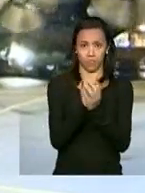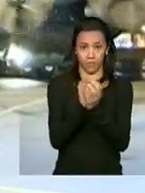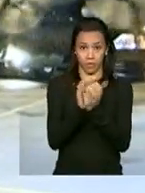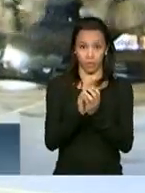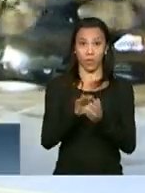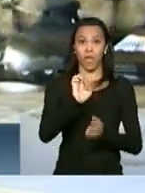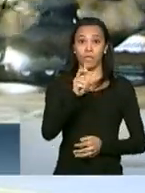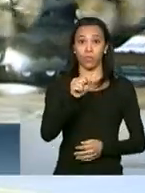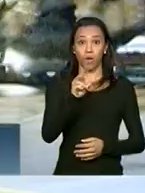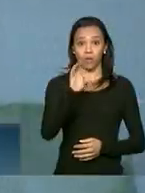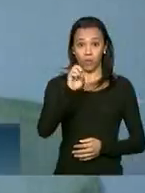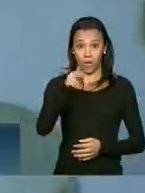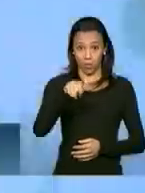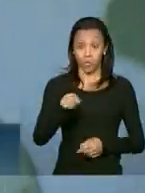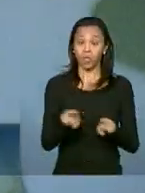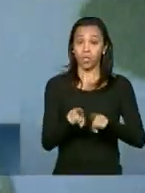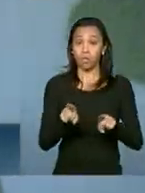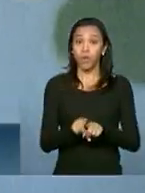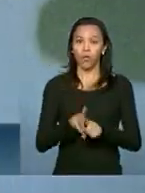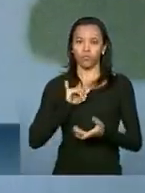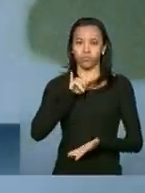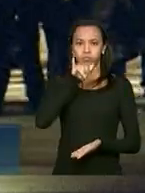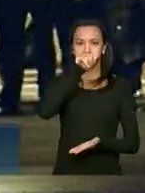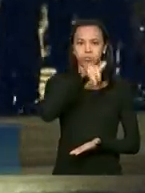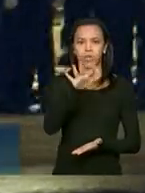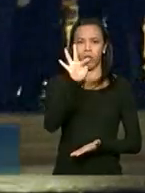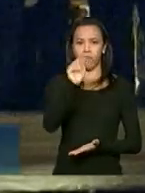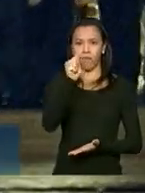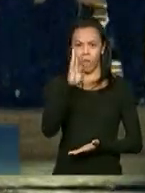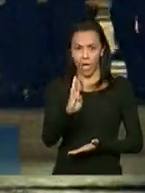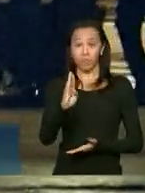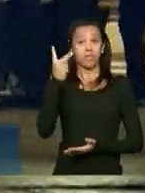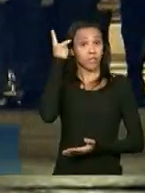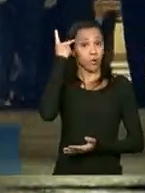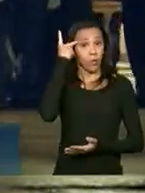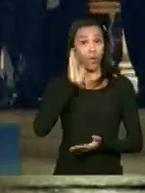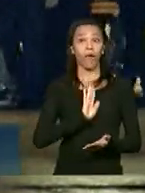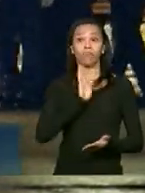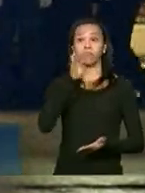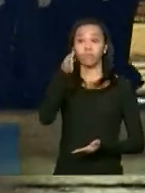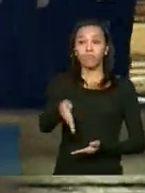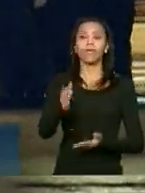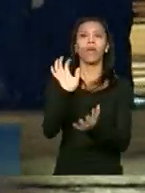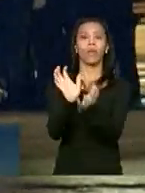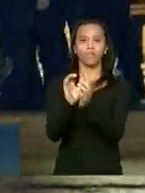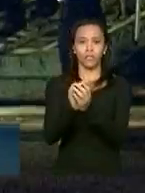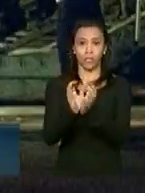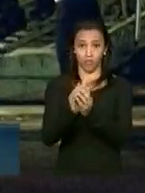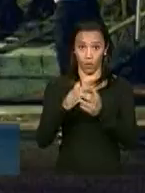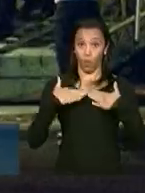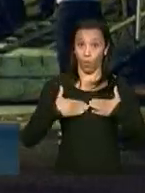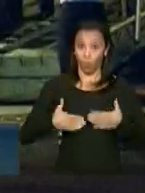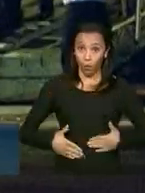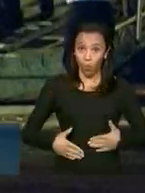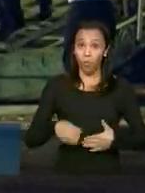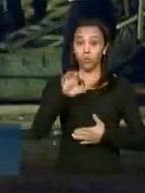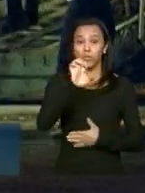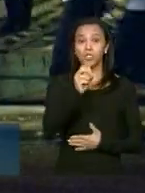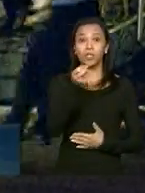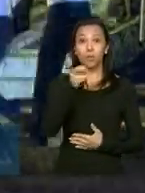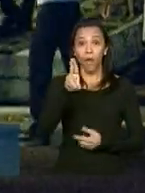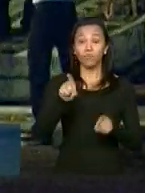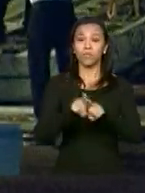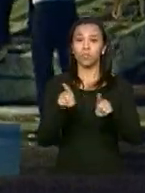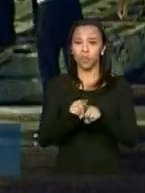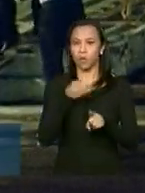Um avião da Força Aérea Brasileira transportou de São Paulo até Recife o corpo de Eduardo Campos, do assessor